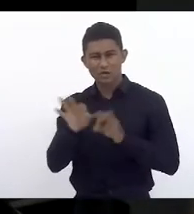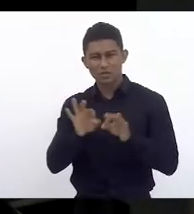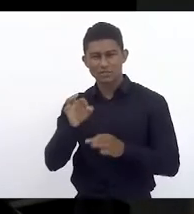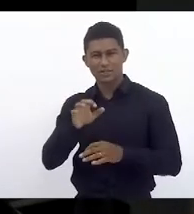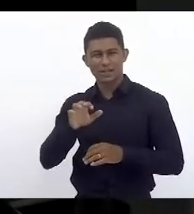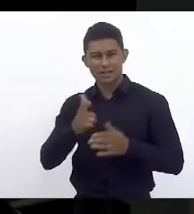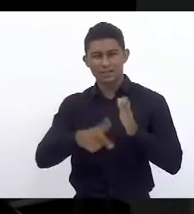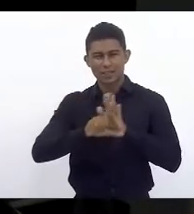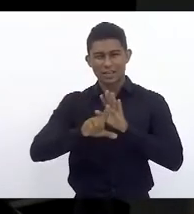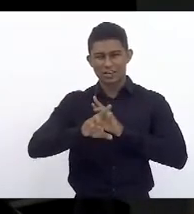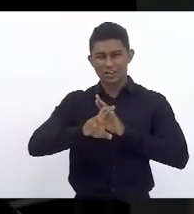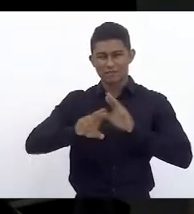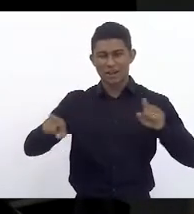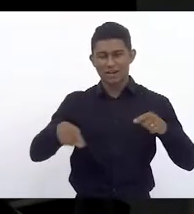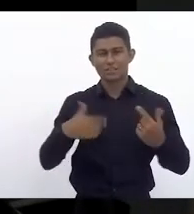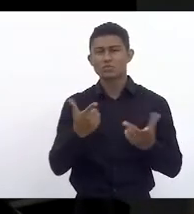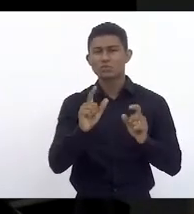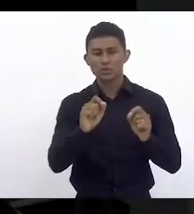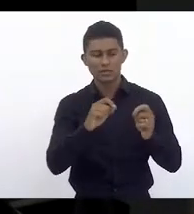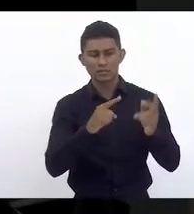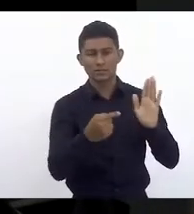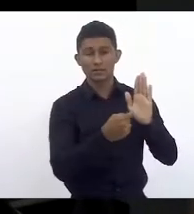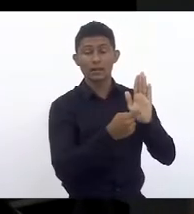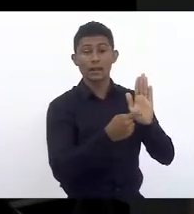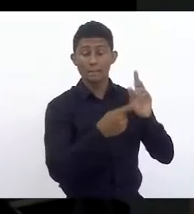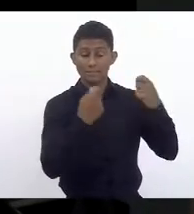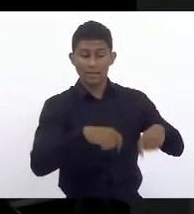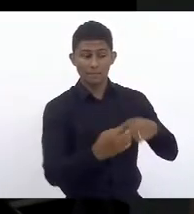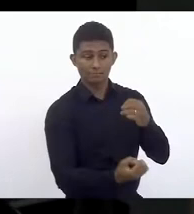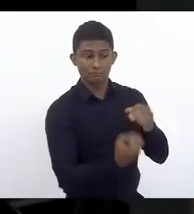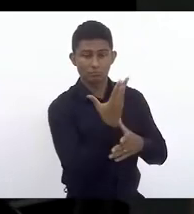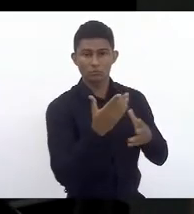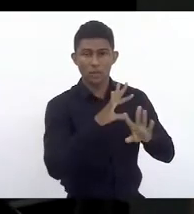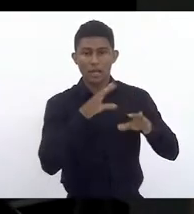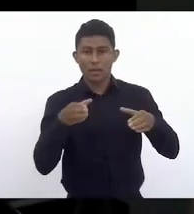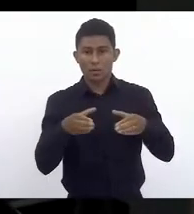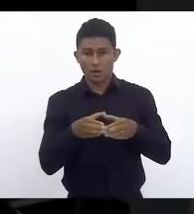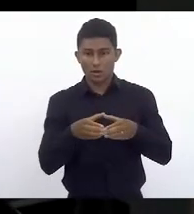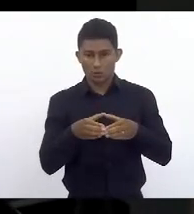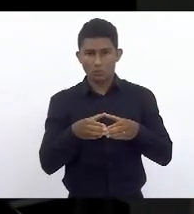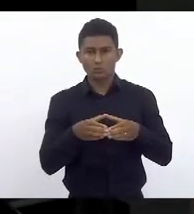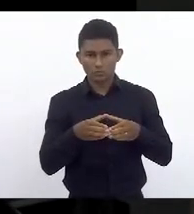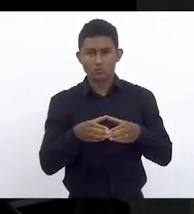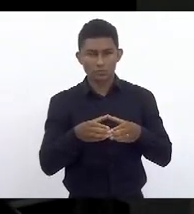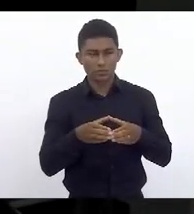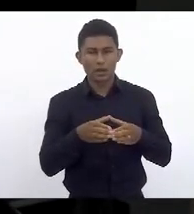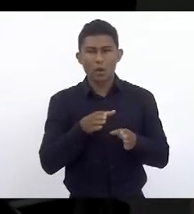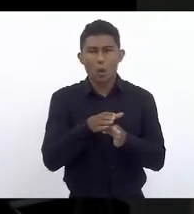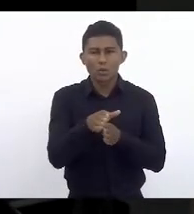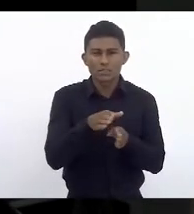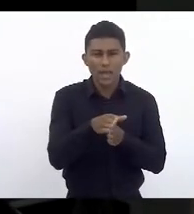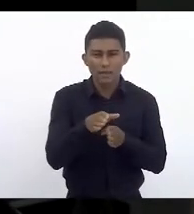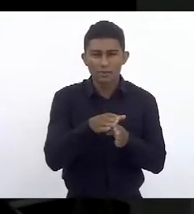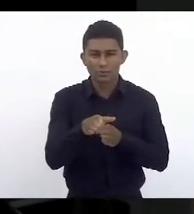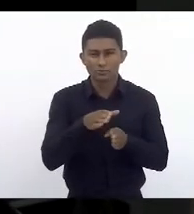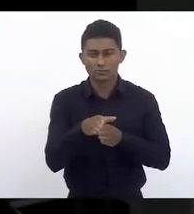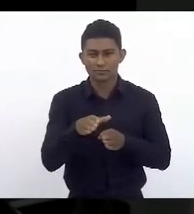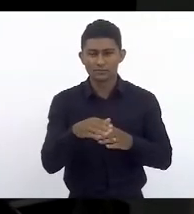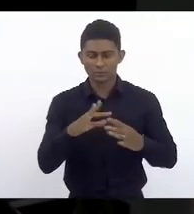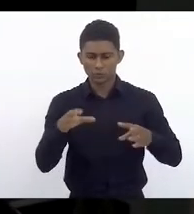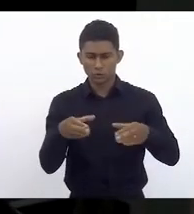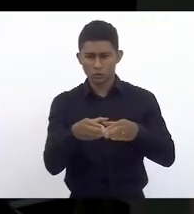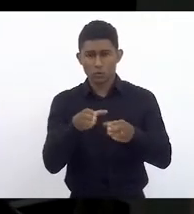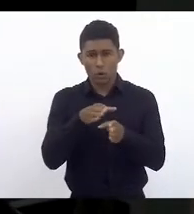um conselho consultivo. E o papel desse conselho consultivo e a composição dele, do meu ponto de